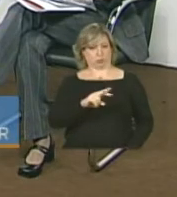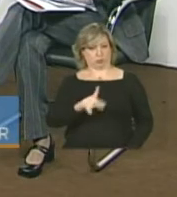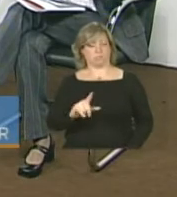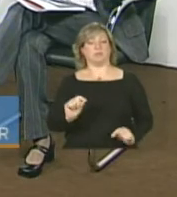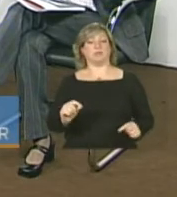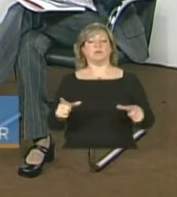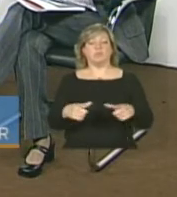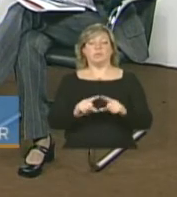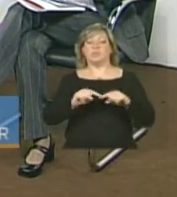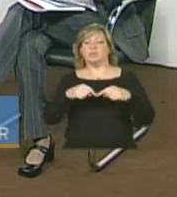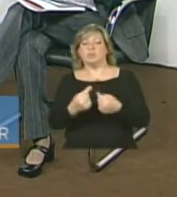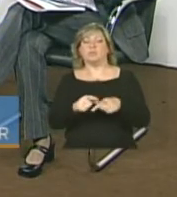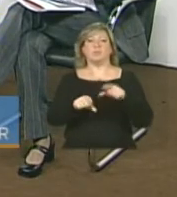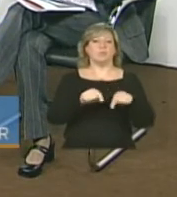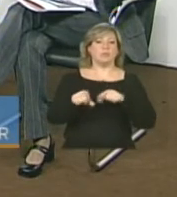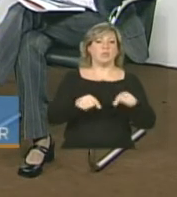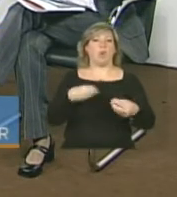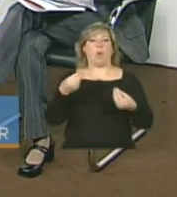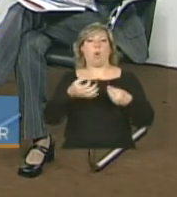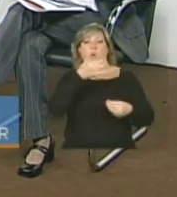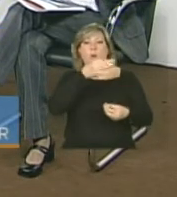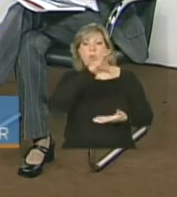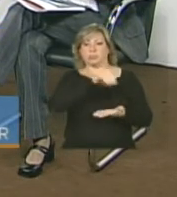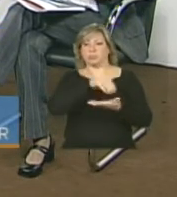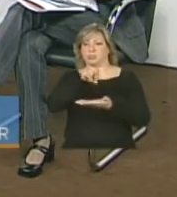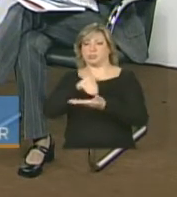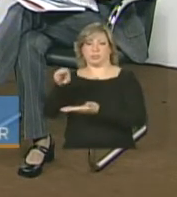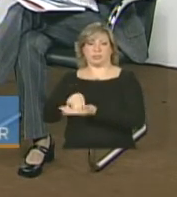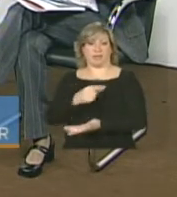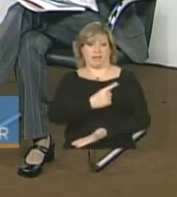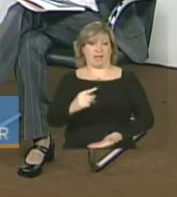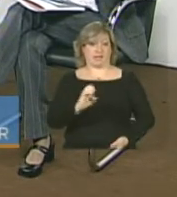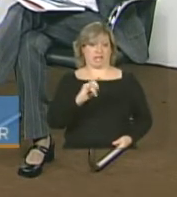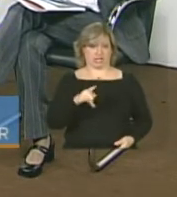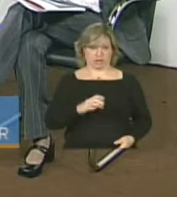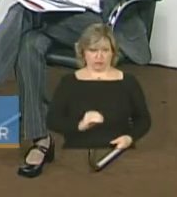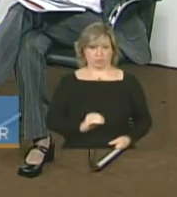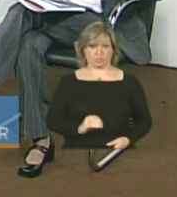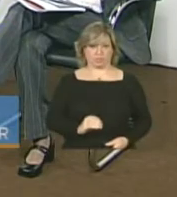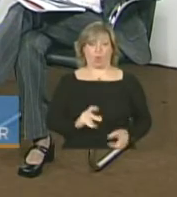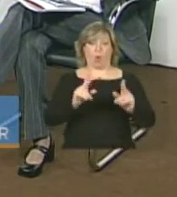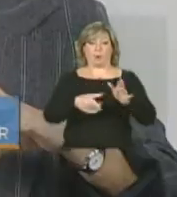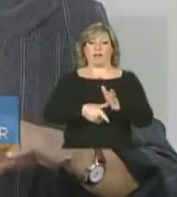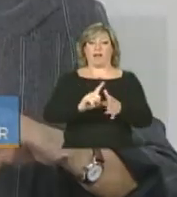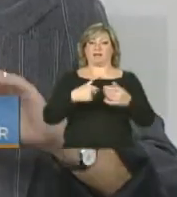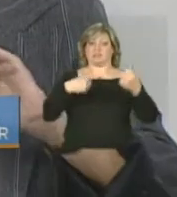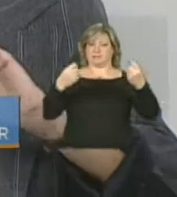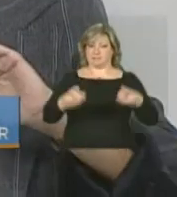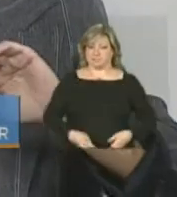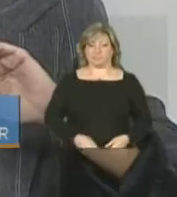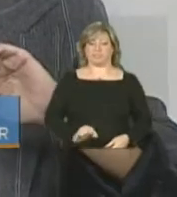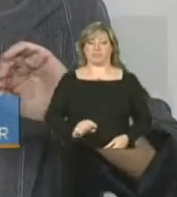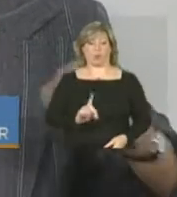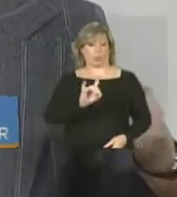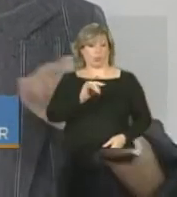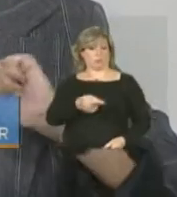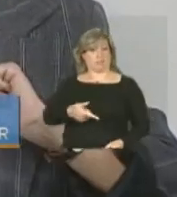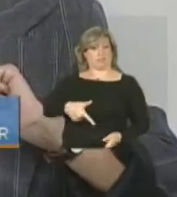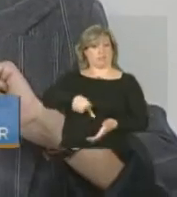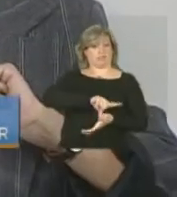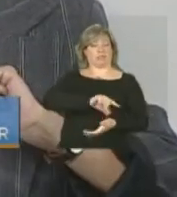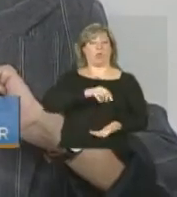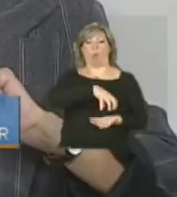conclusões sobre proposições conjuntas de cada eixo. Porque, como eu expliquei bem o dia anterior, os grupos